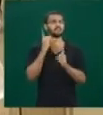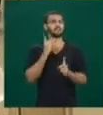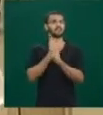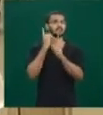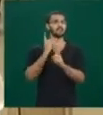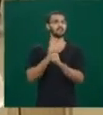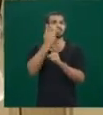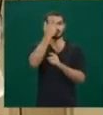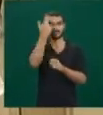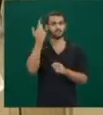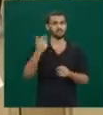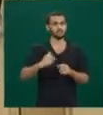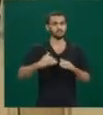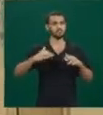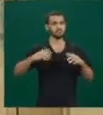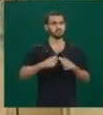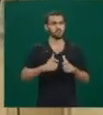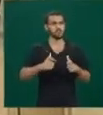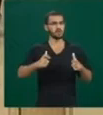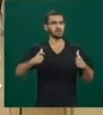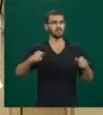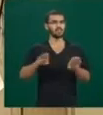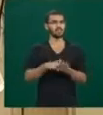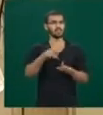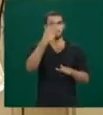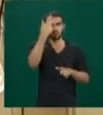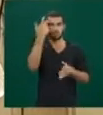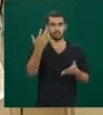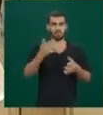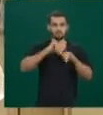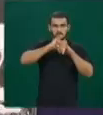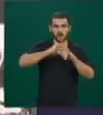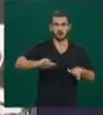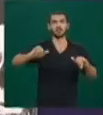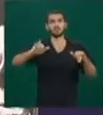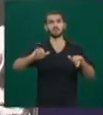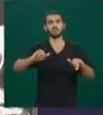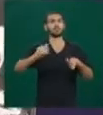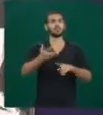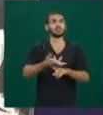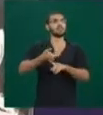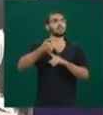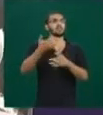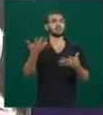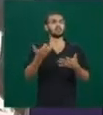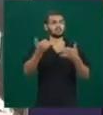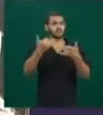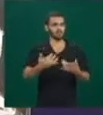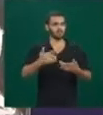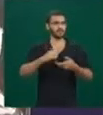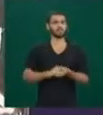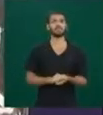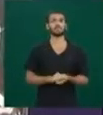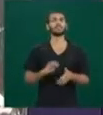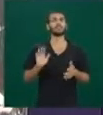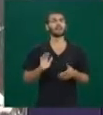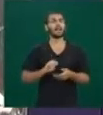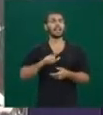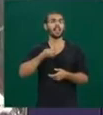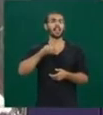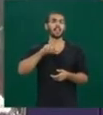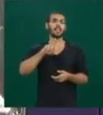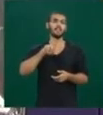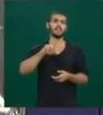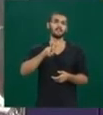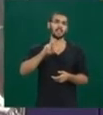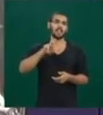número de participantes e também a procura por divulgação desses trabalhos artísticos. Quem dá mais detalhes para a gente é Valéria Rezende Teixeira,